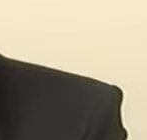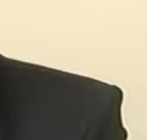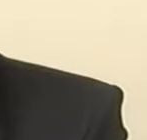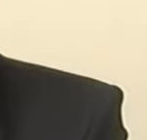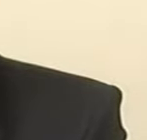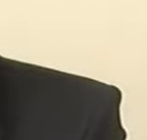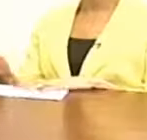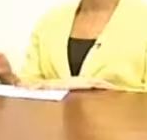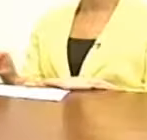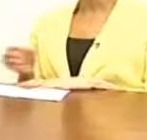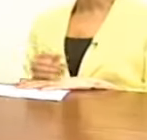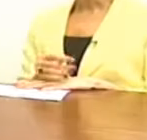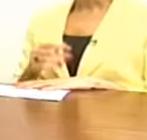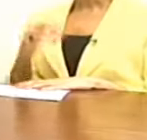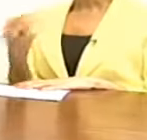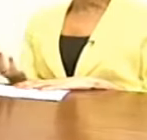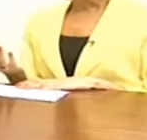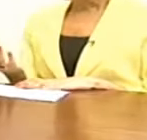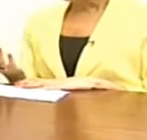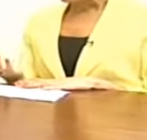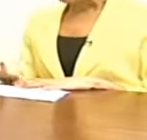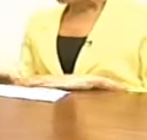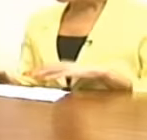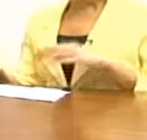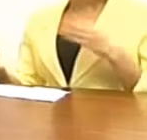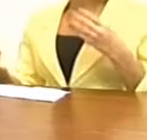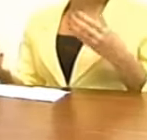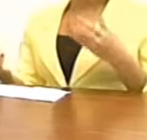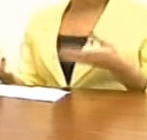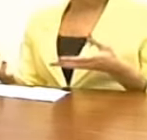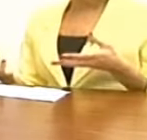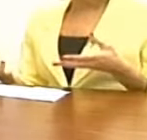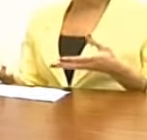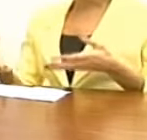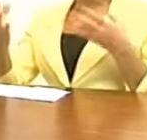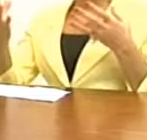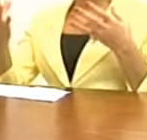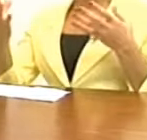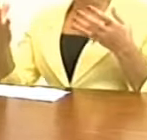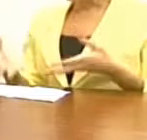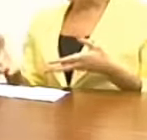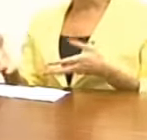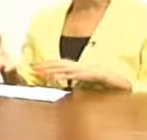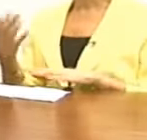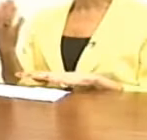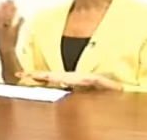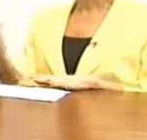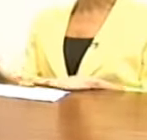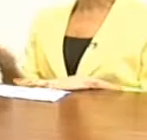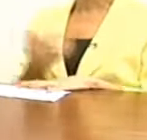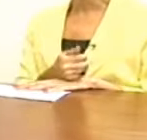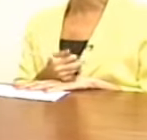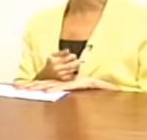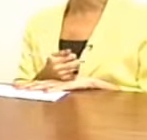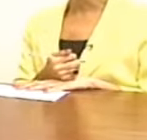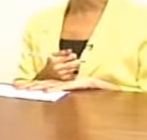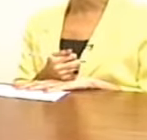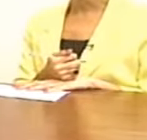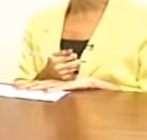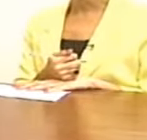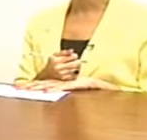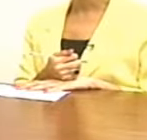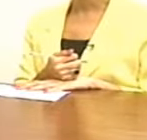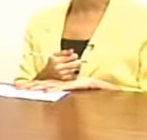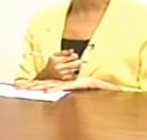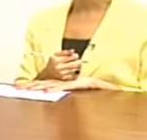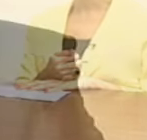que nós viemos aqui de novo, né? Para a gente terminar, deputado, o que o seu partido gostaria de ver aprovado nos próximos 100 dias de